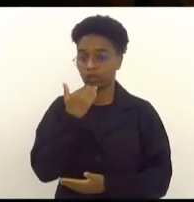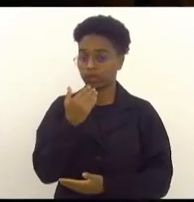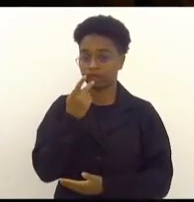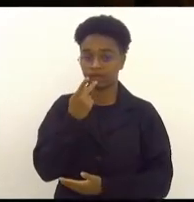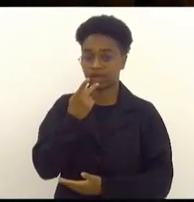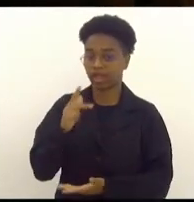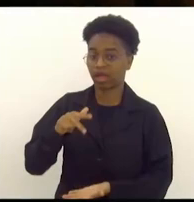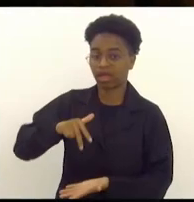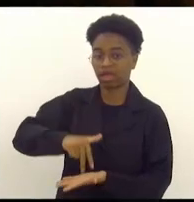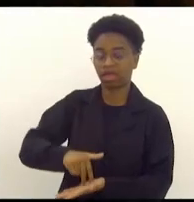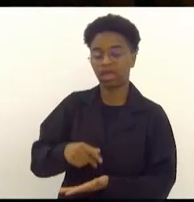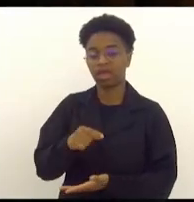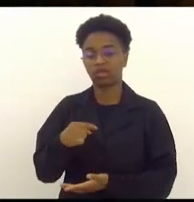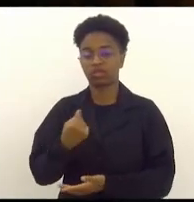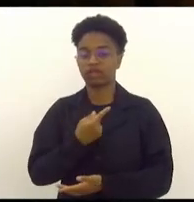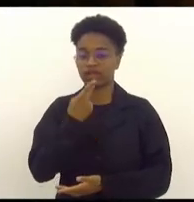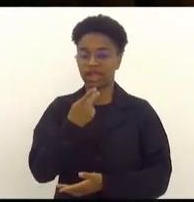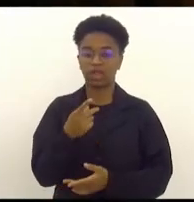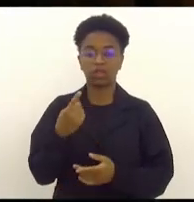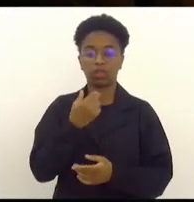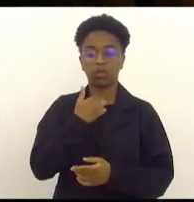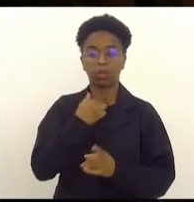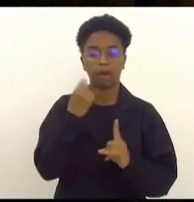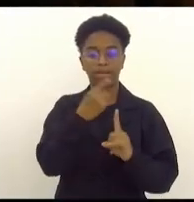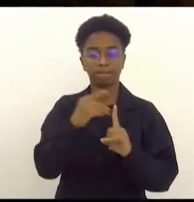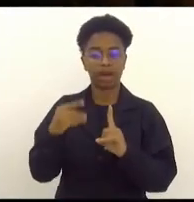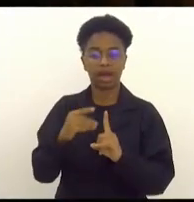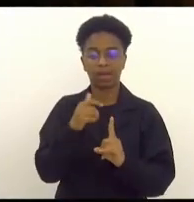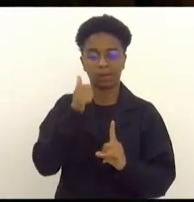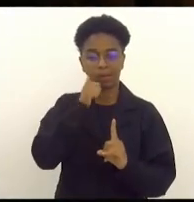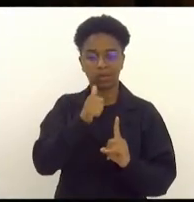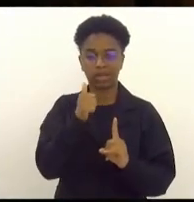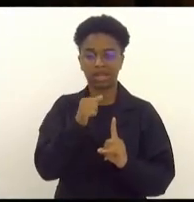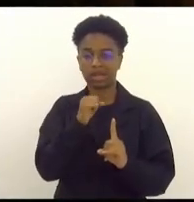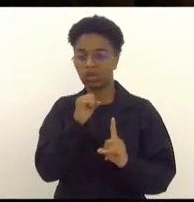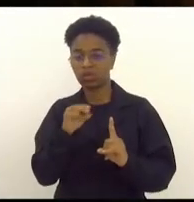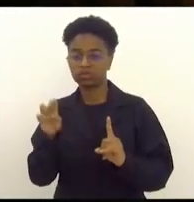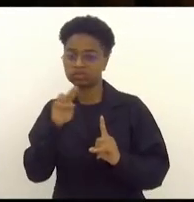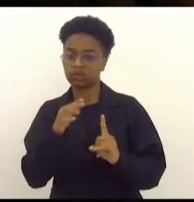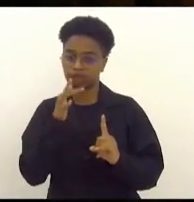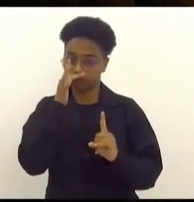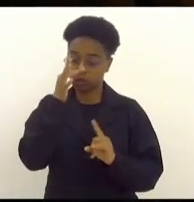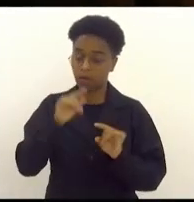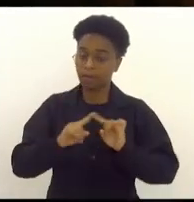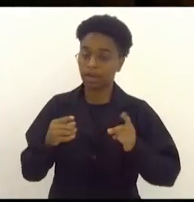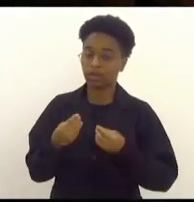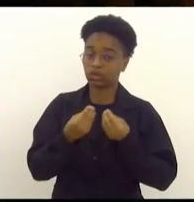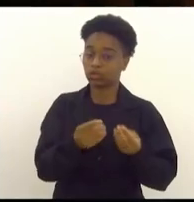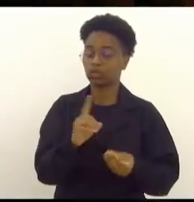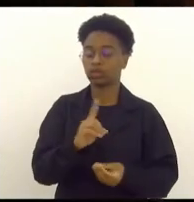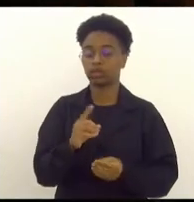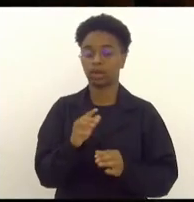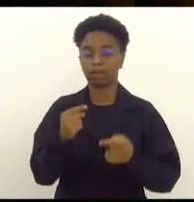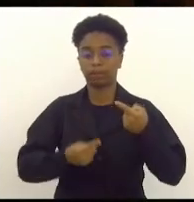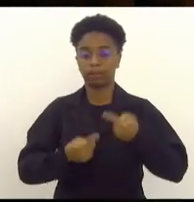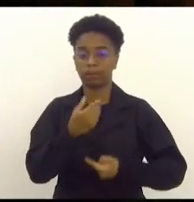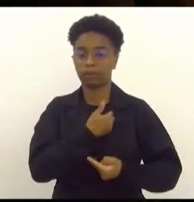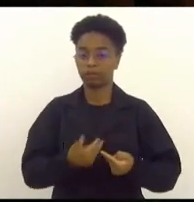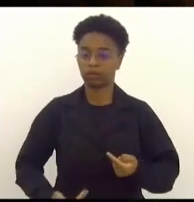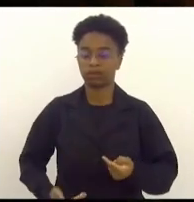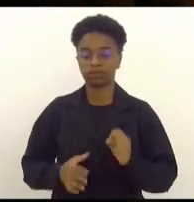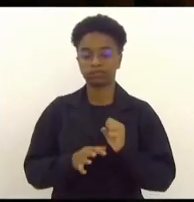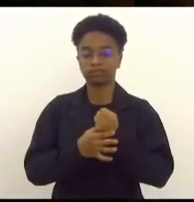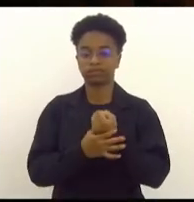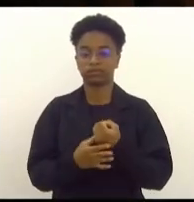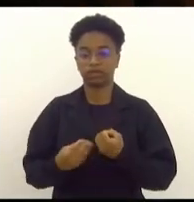aqui que dizer que com mulher não se bate com nenhum nem com uma flor quando não garante políticas públicas que assegurem a sua dignidade